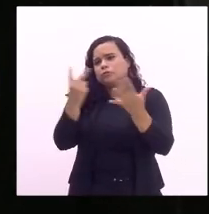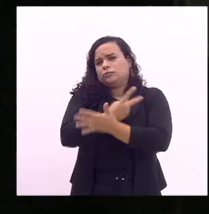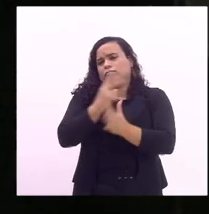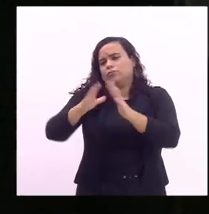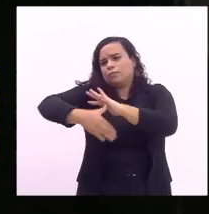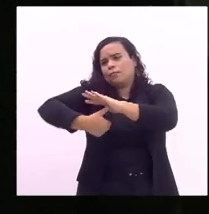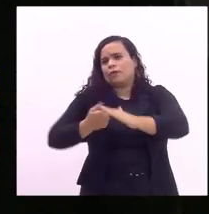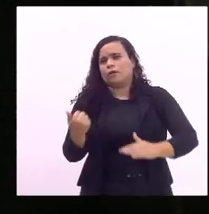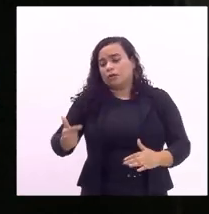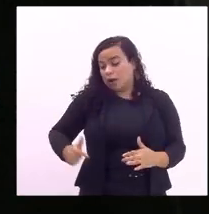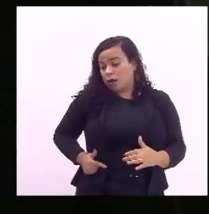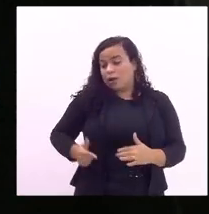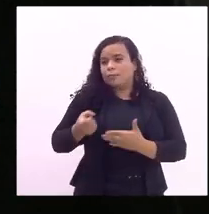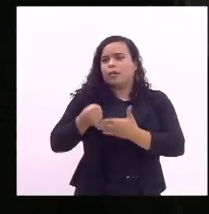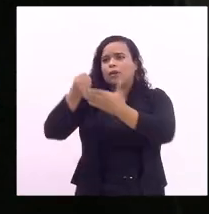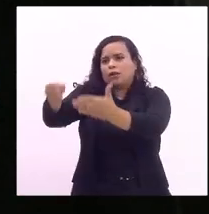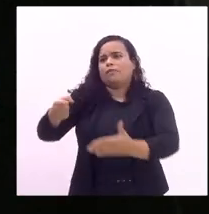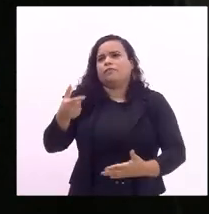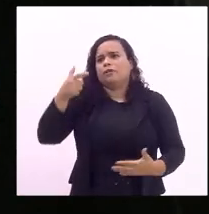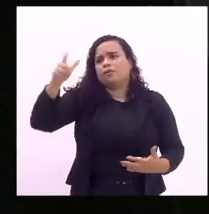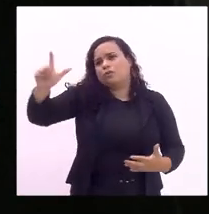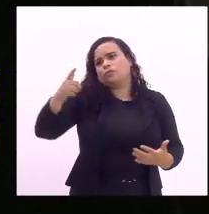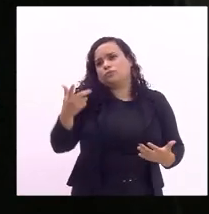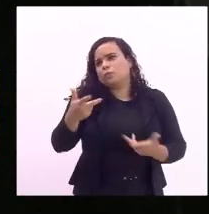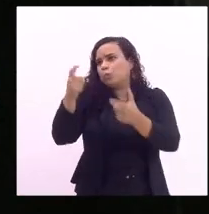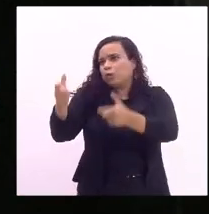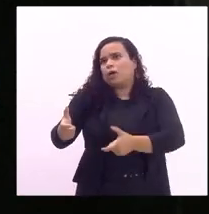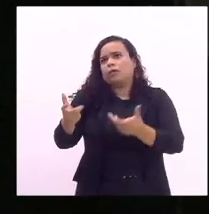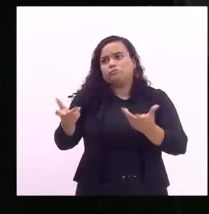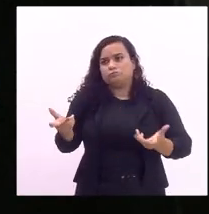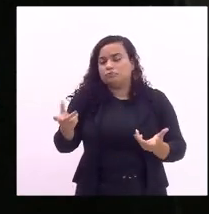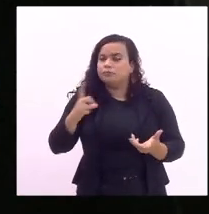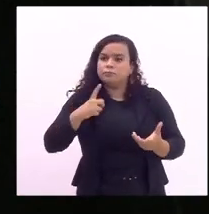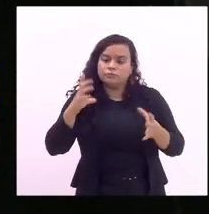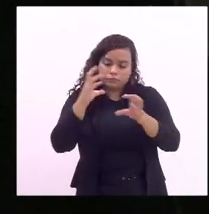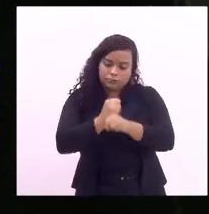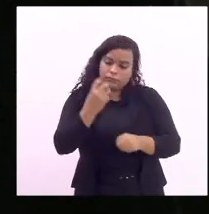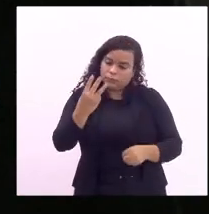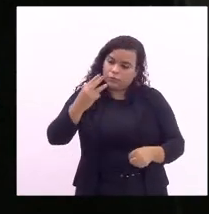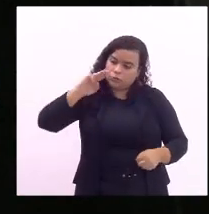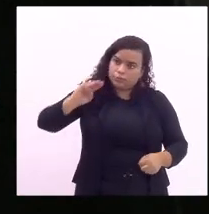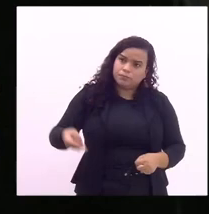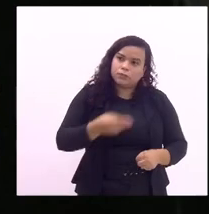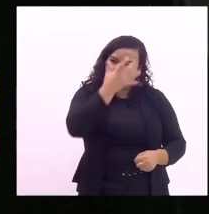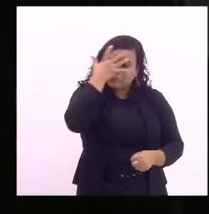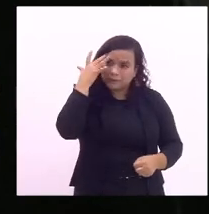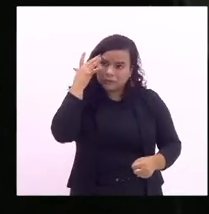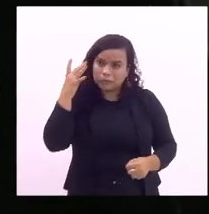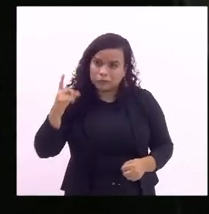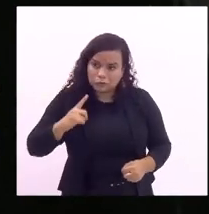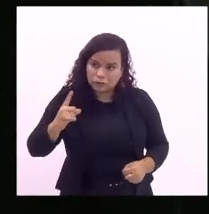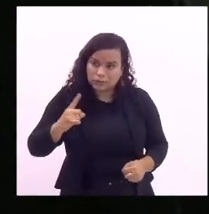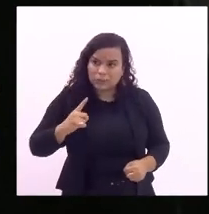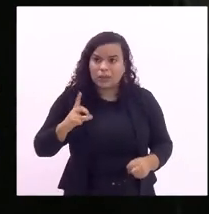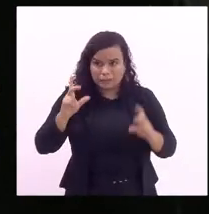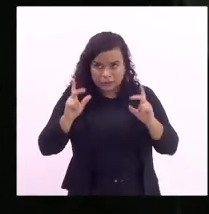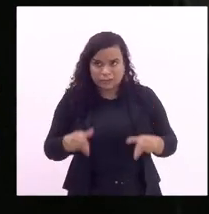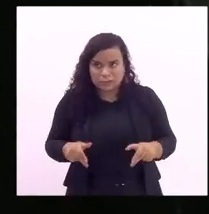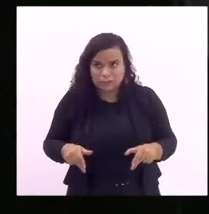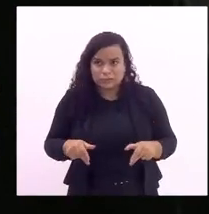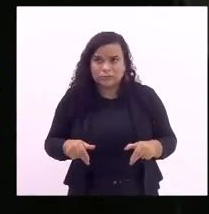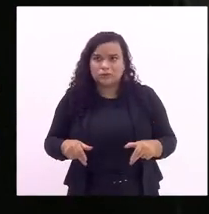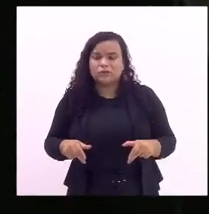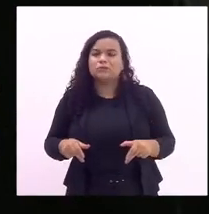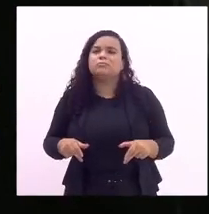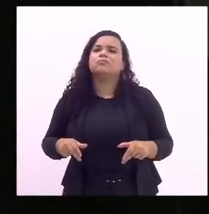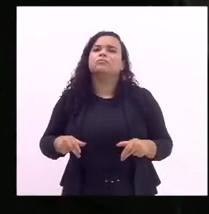essa arma ser levada para o outro lado. 3 milhões de pessoas com essa condição, a